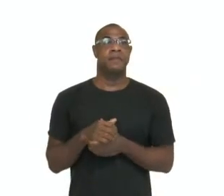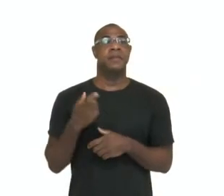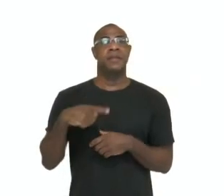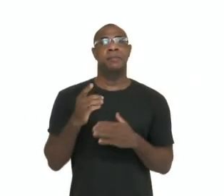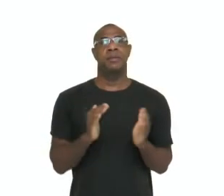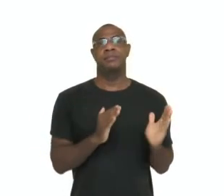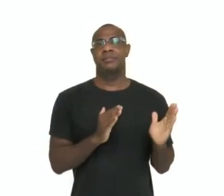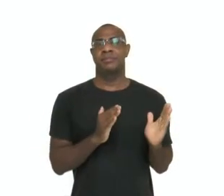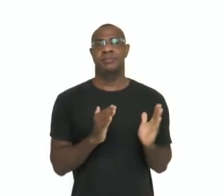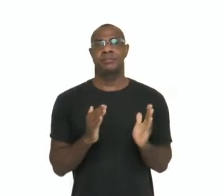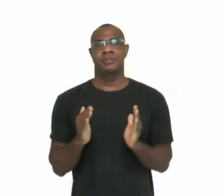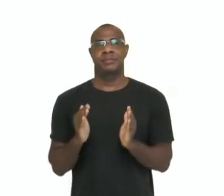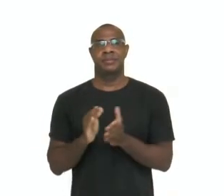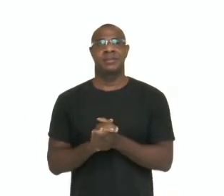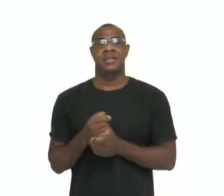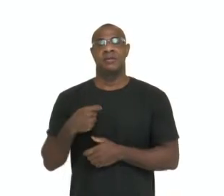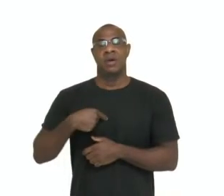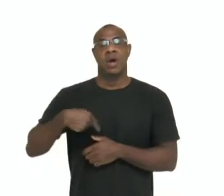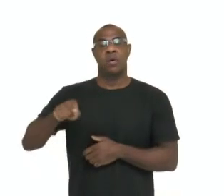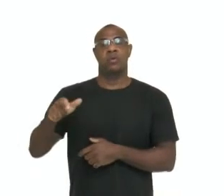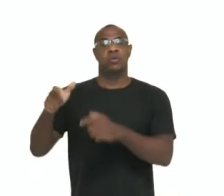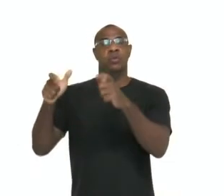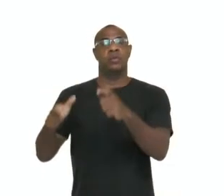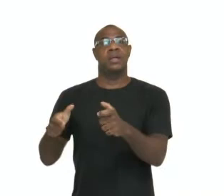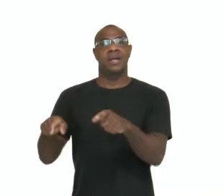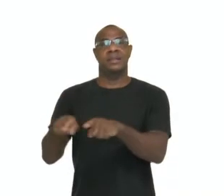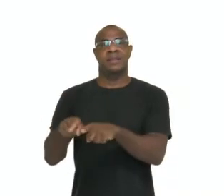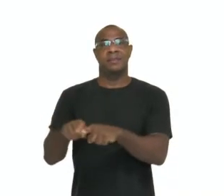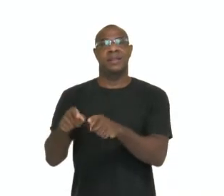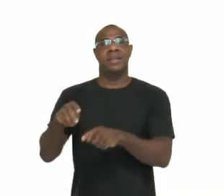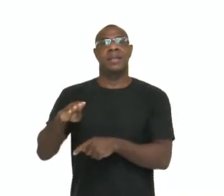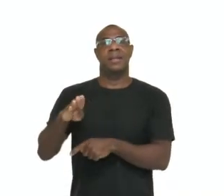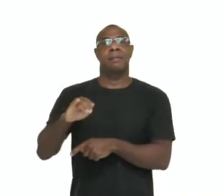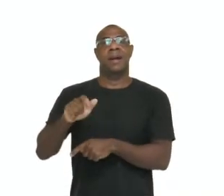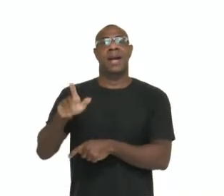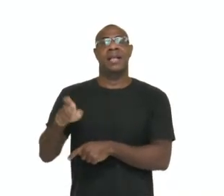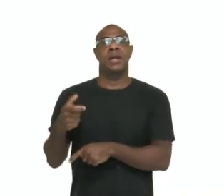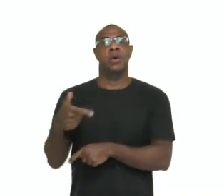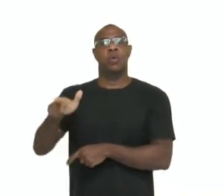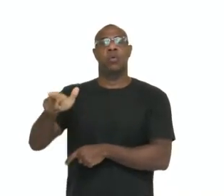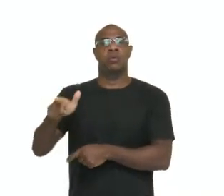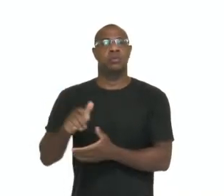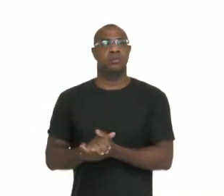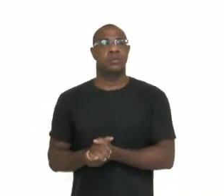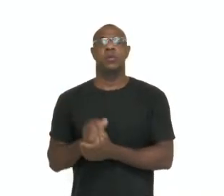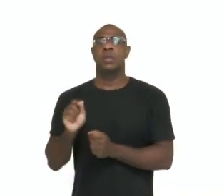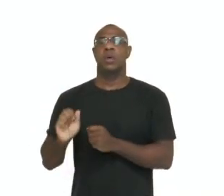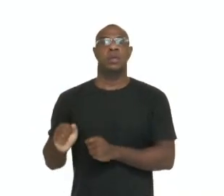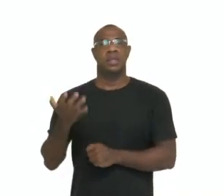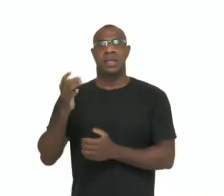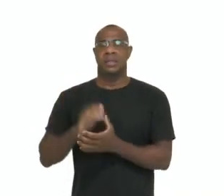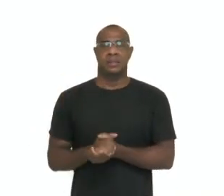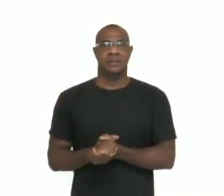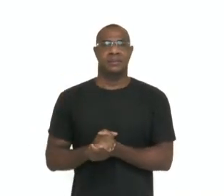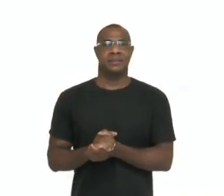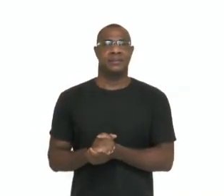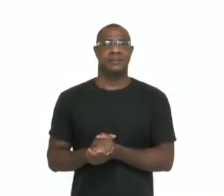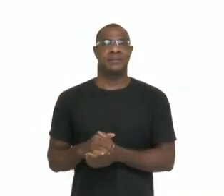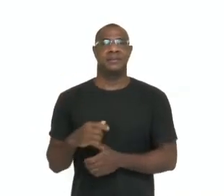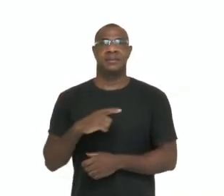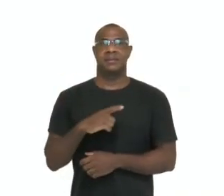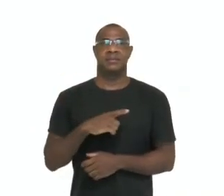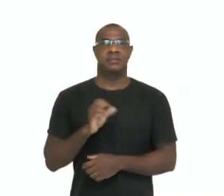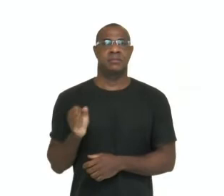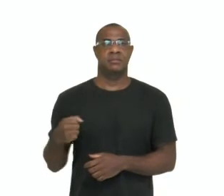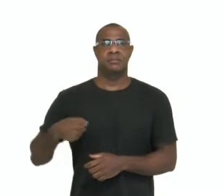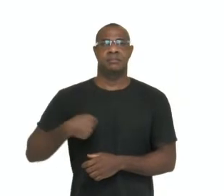outros braços, a outros bailes, né? Não a outros braços. E o que acontece? Os braços que antes ele